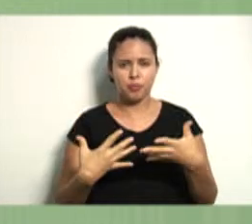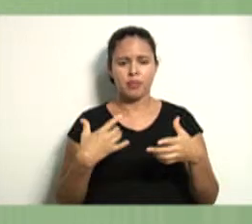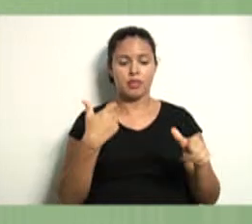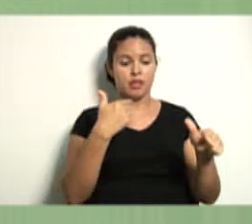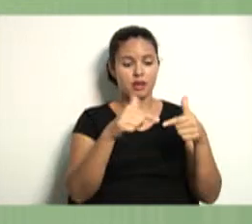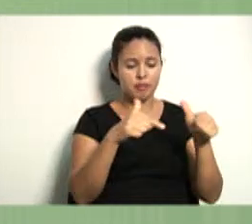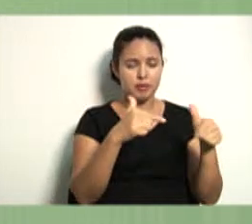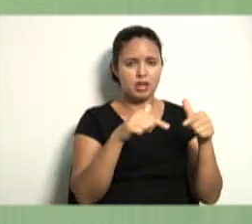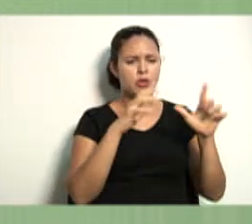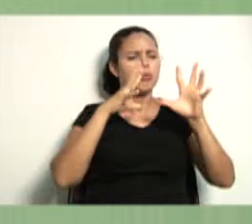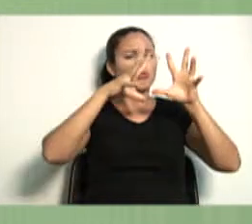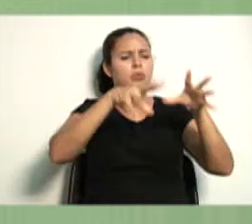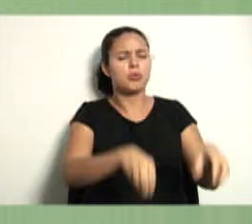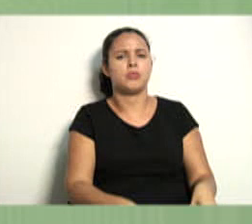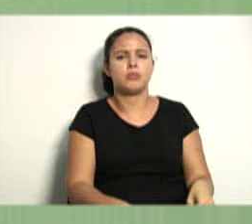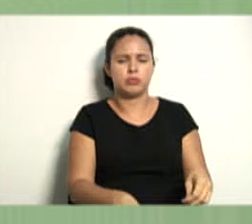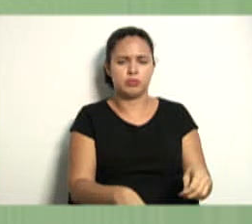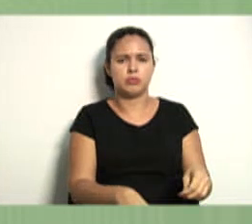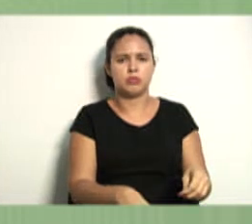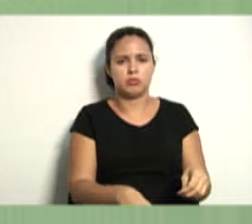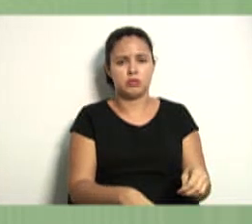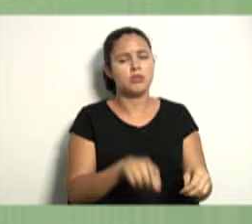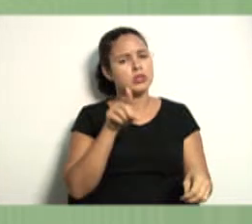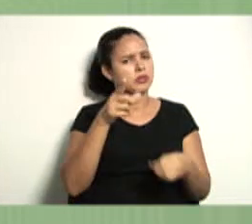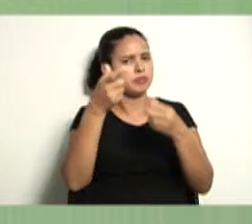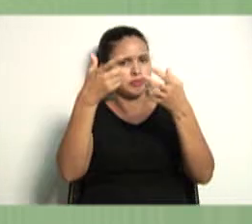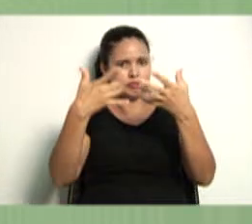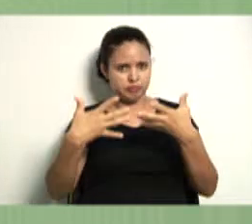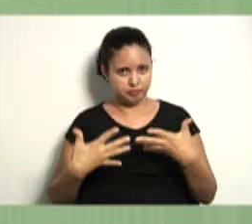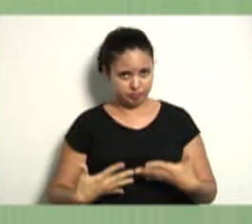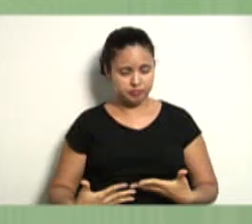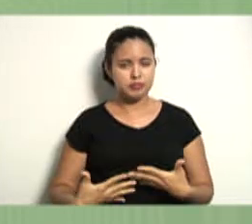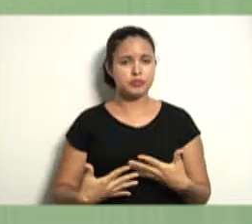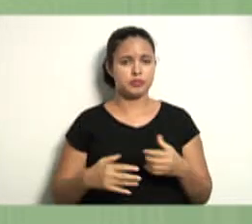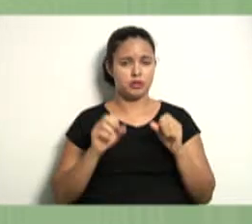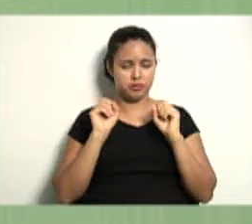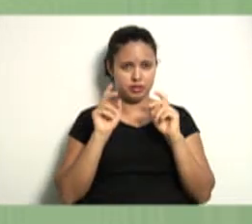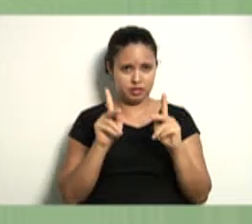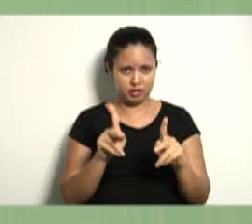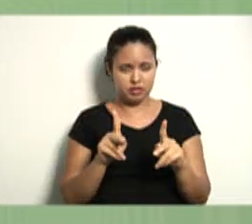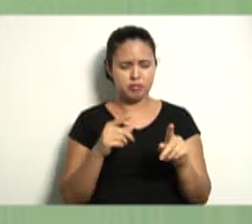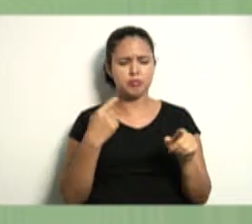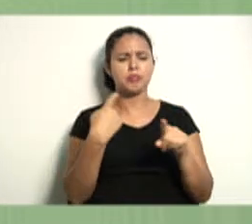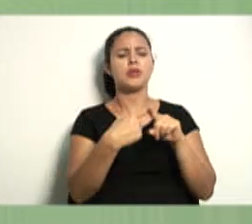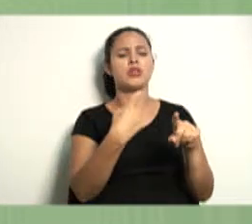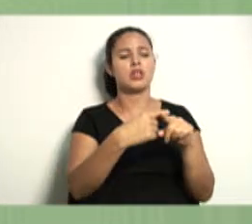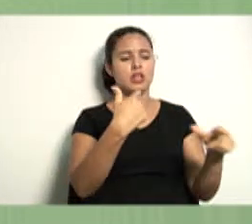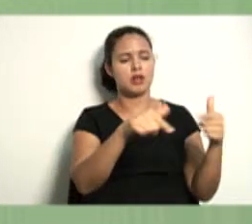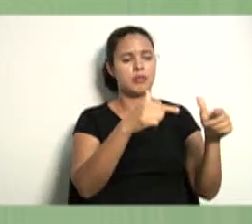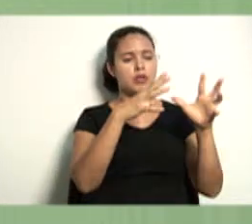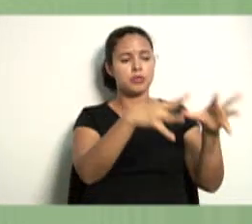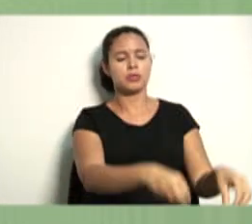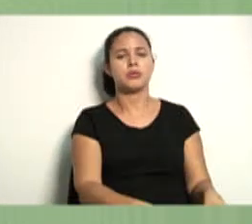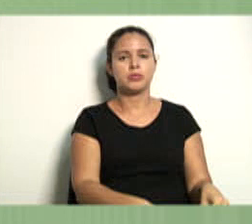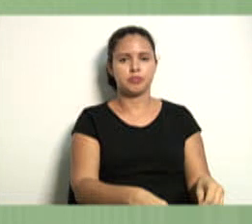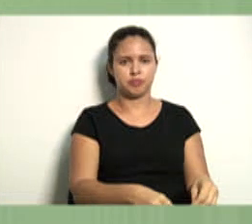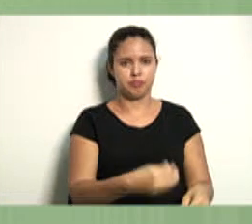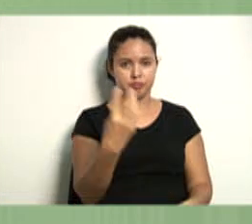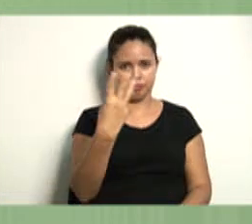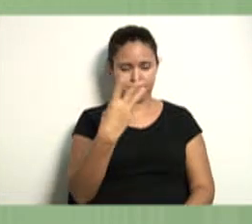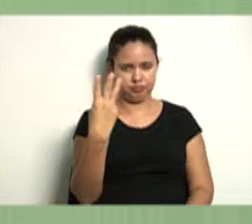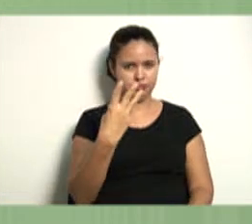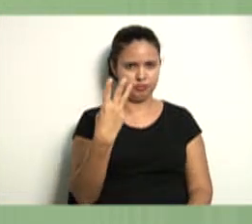em tudo? É para justificar, é para explicar porque há trabalho em tudo. Questão